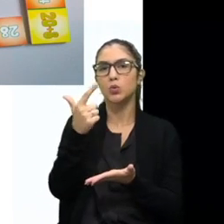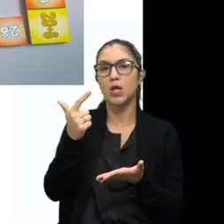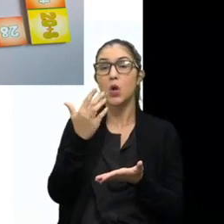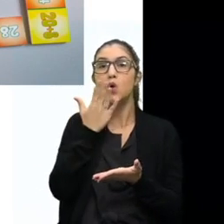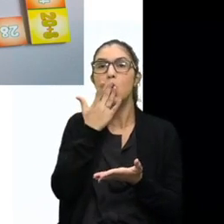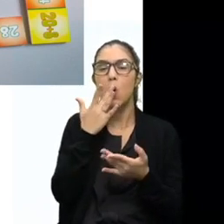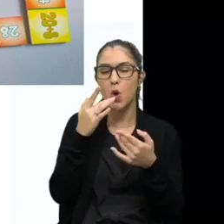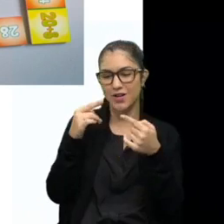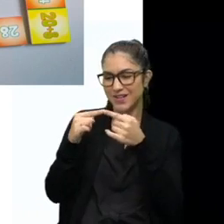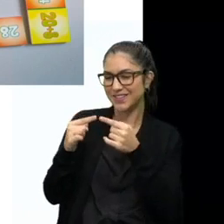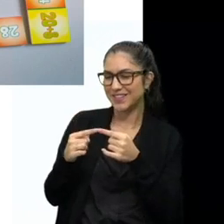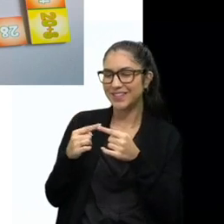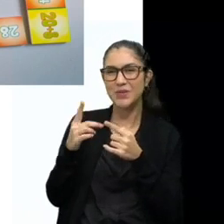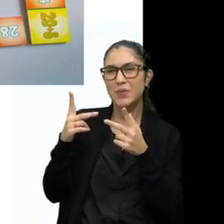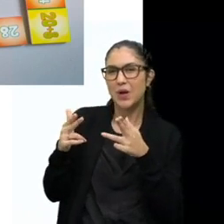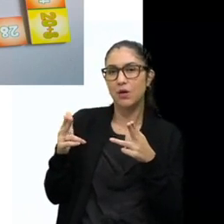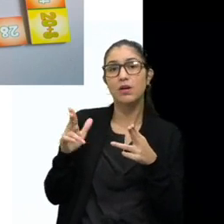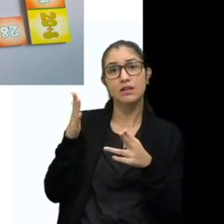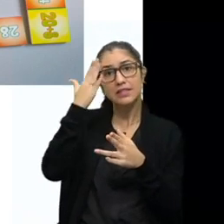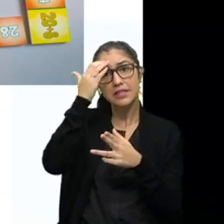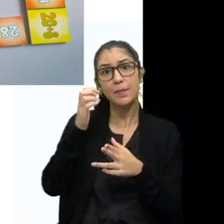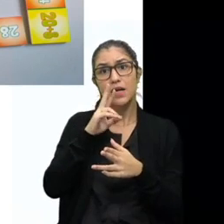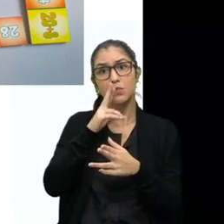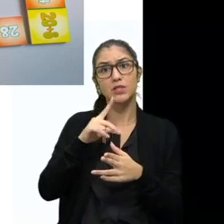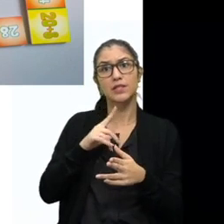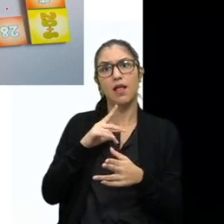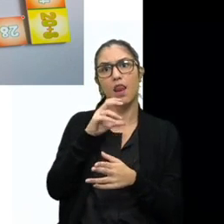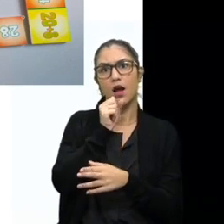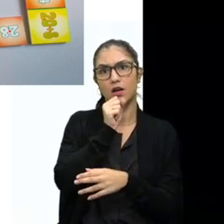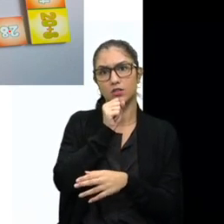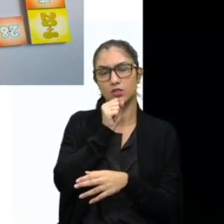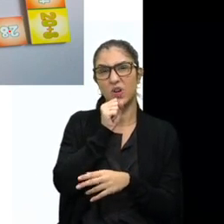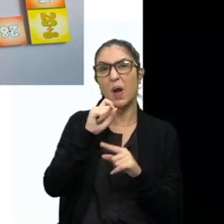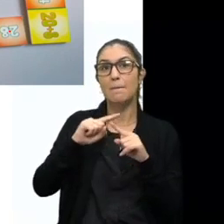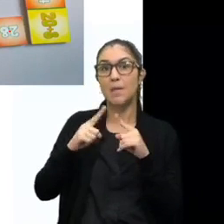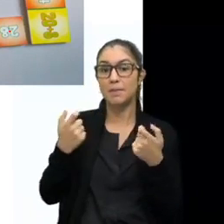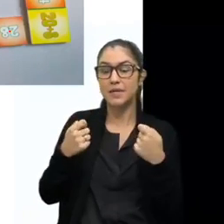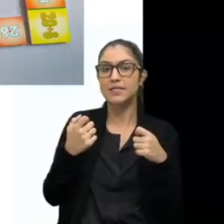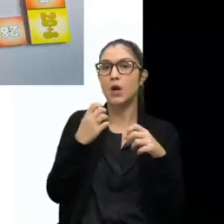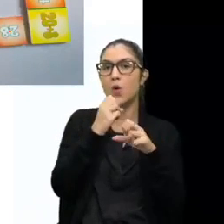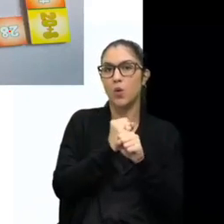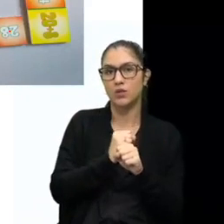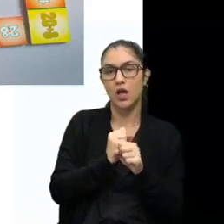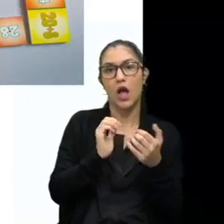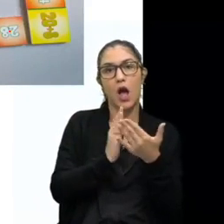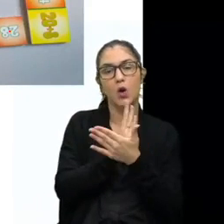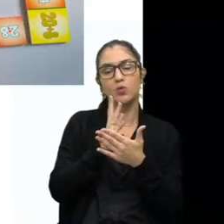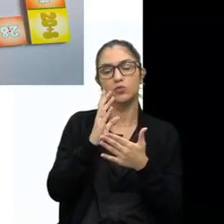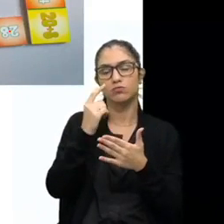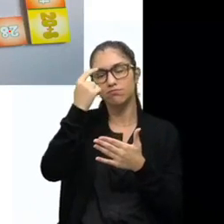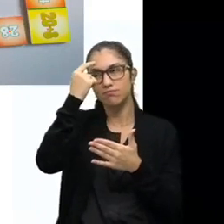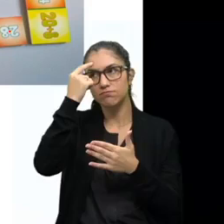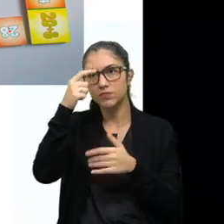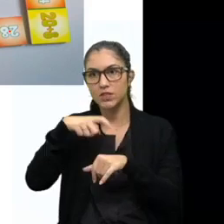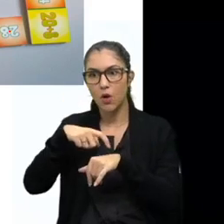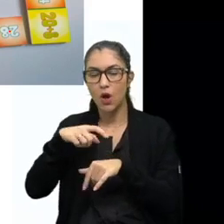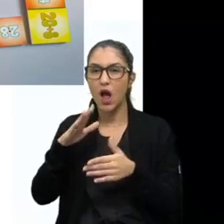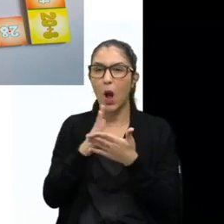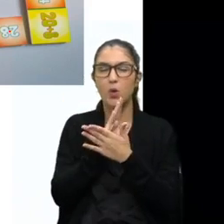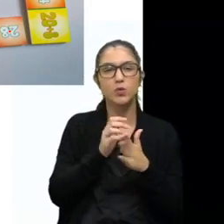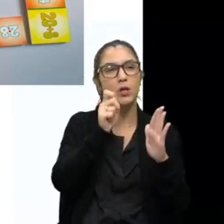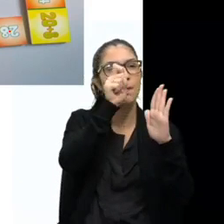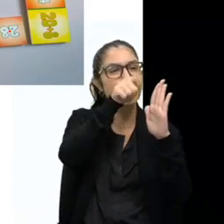uma cor combinando com a outra. Ele só sabe que a resposta está em laranja, ó. Mas ele tem que fazer a conta. Alguns fazem de cabeça, outros vão para o